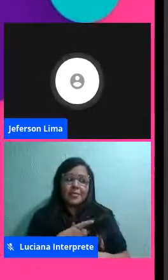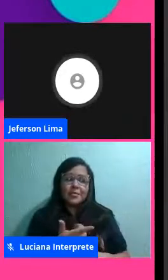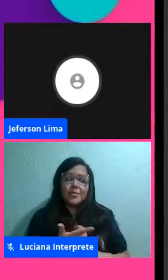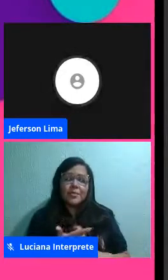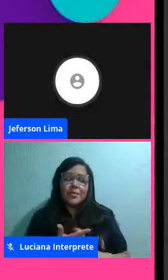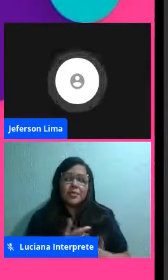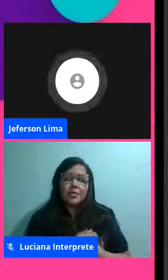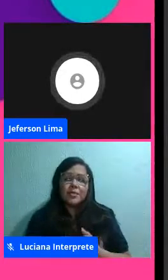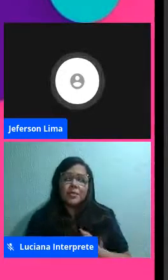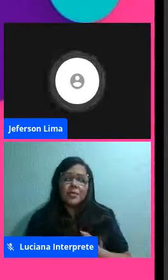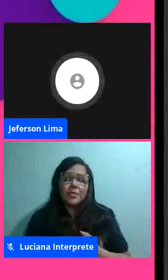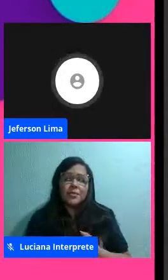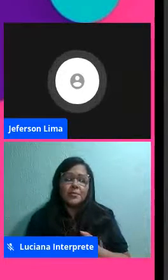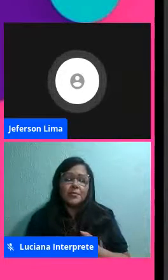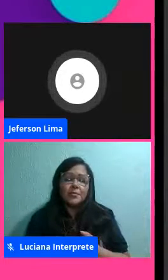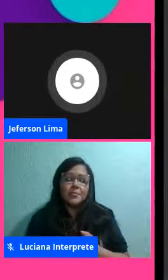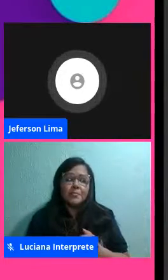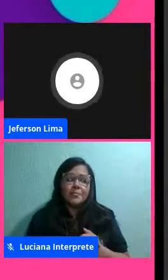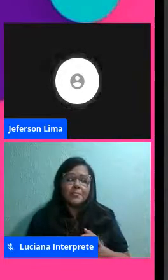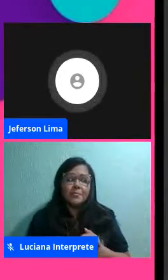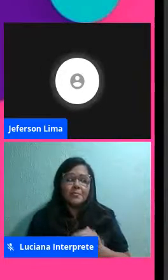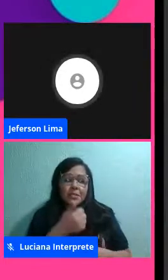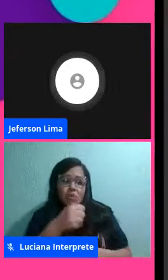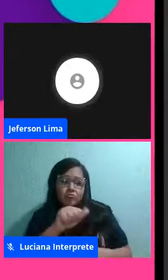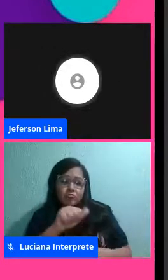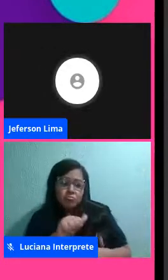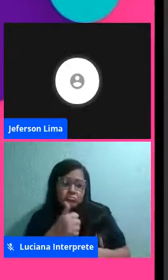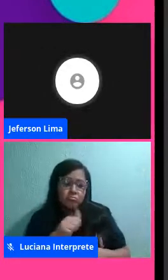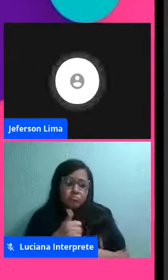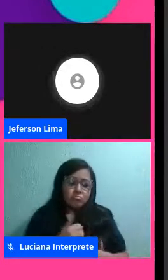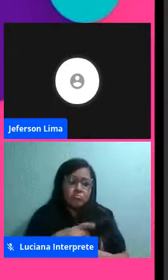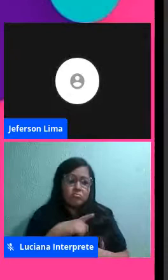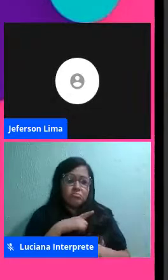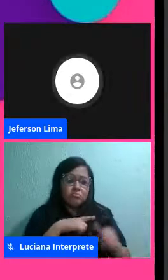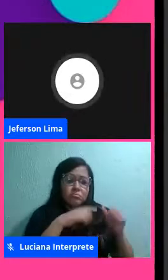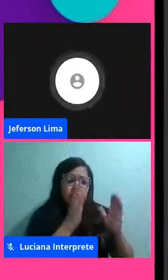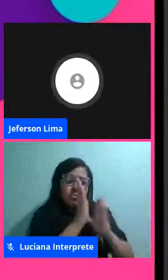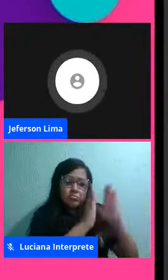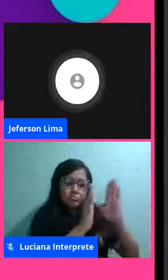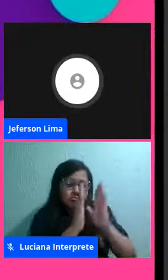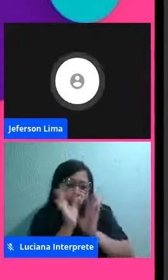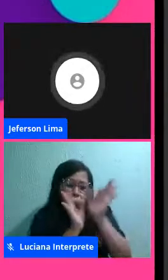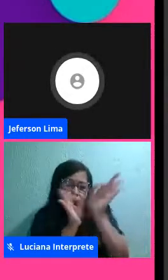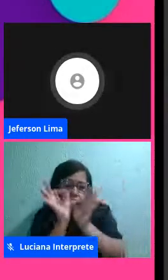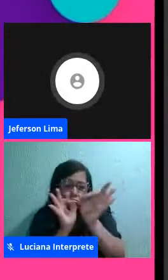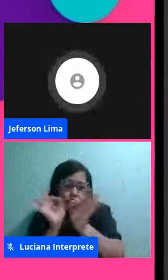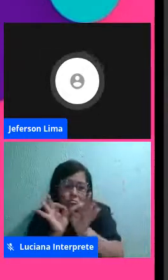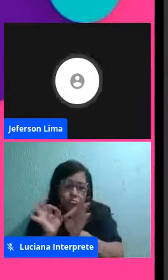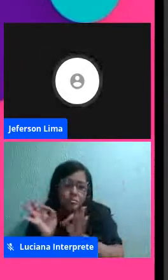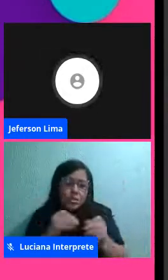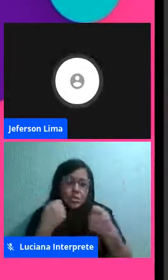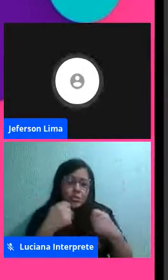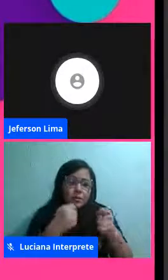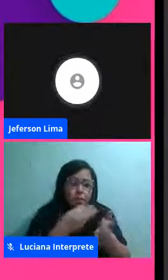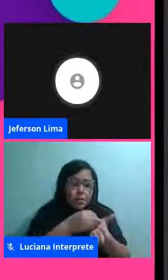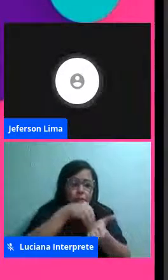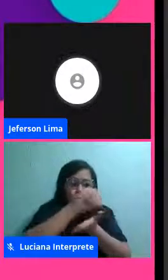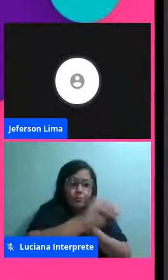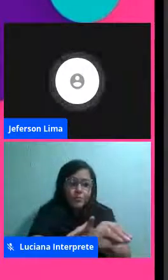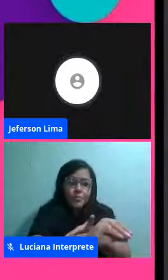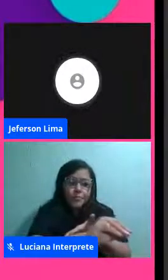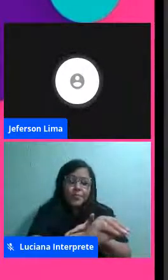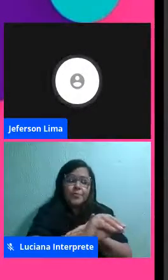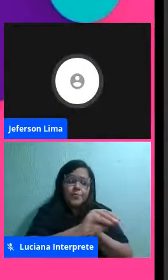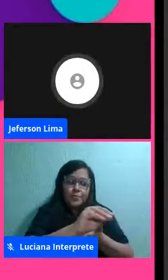tem uma análisezinha aqui, né? Que é como essa biblioteca que ela não está tão organizada, a gente vai ter que importar ele como se fosse um require. Então, a gente vai